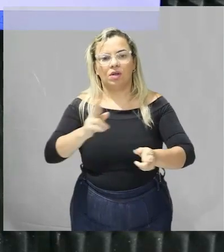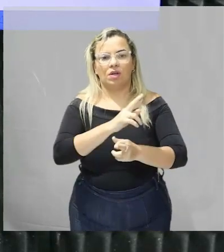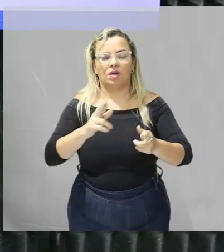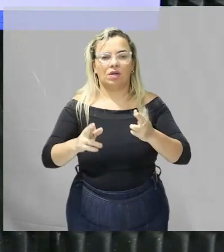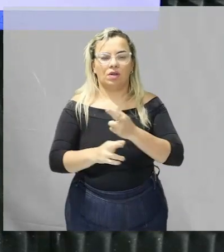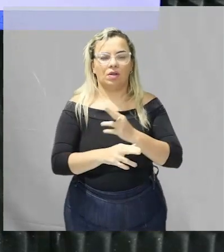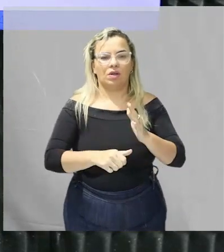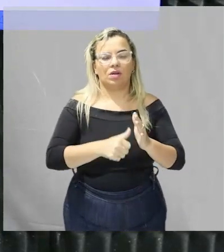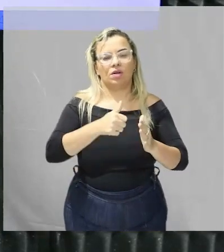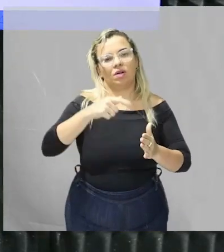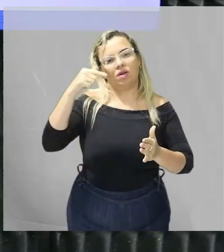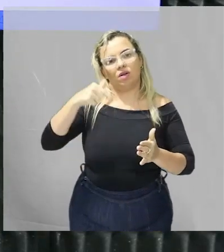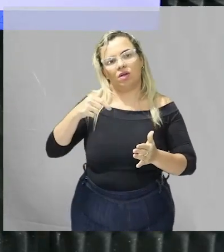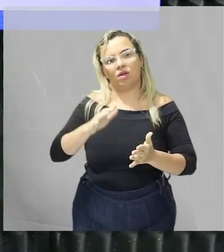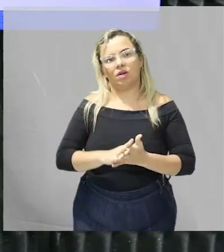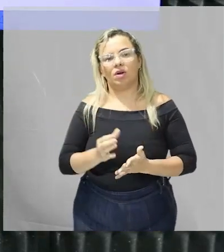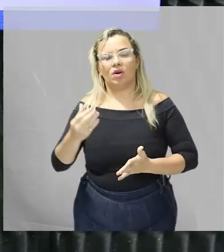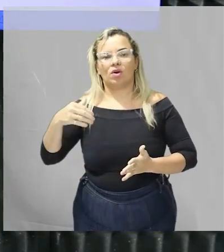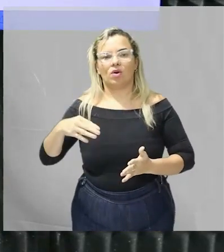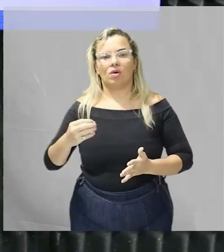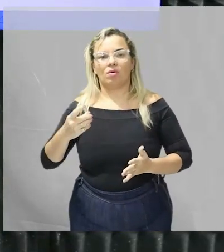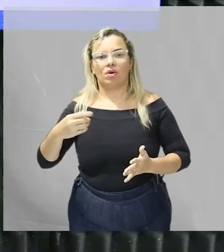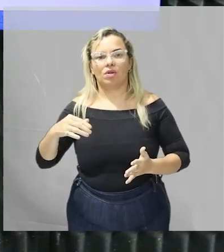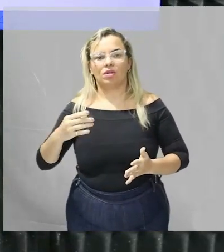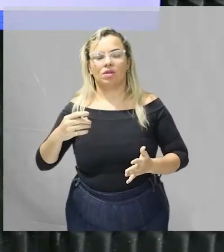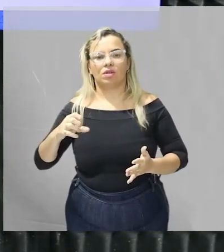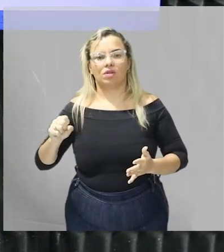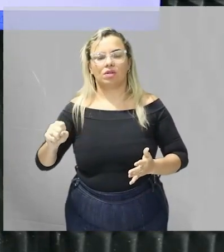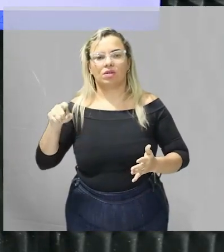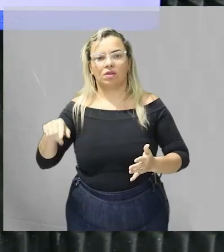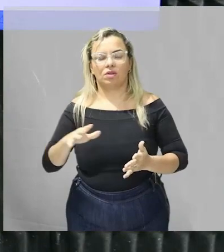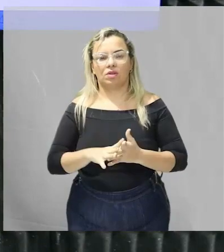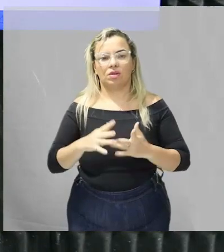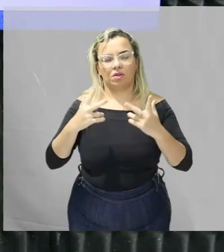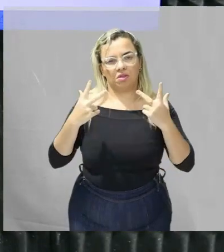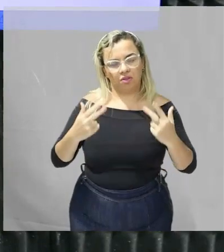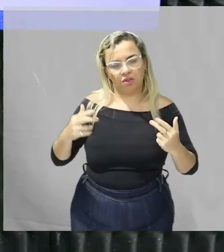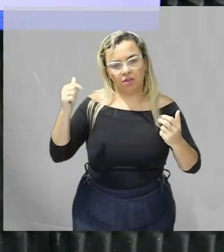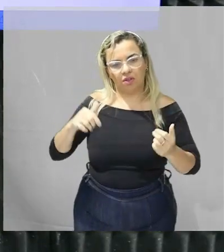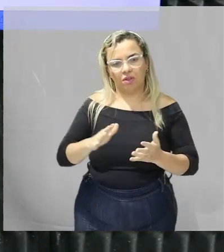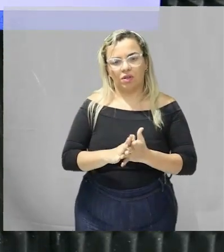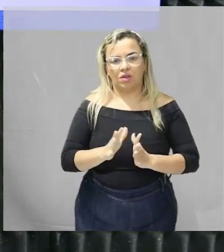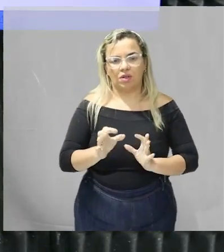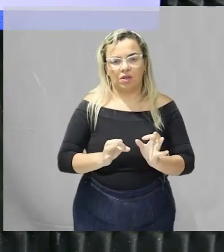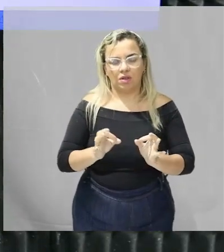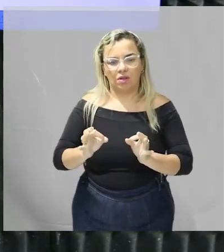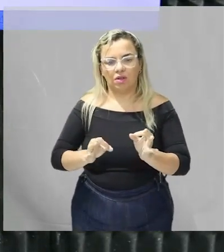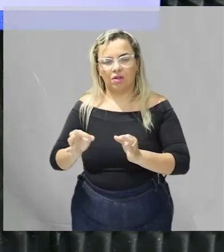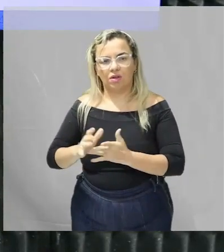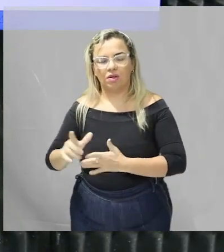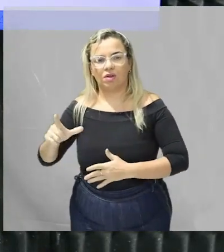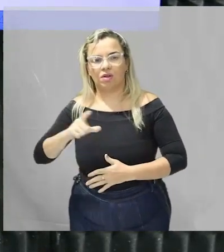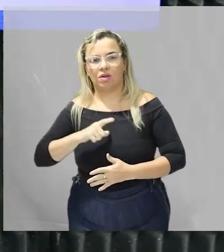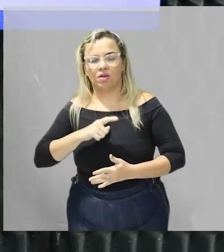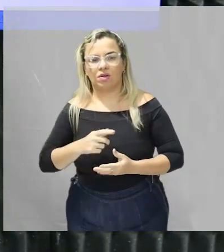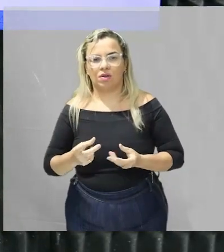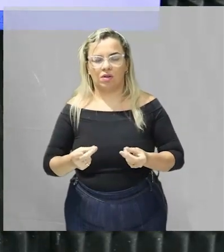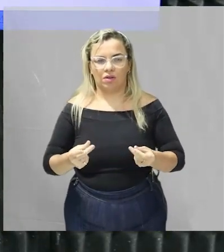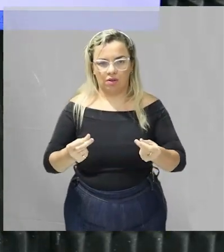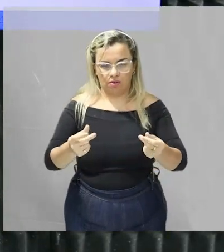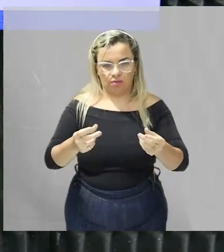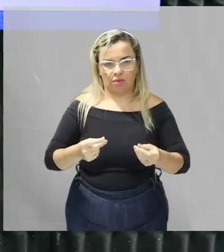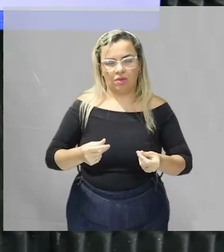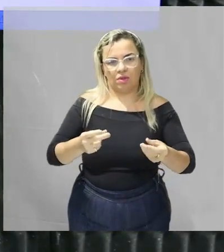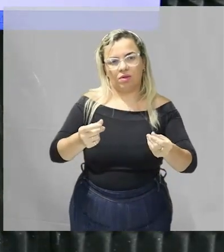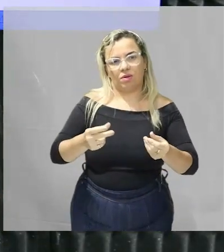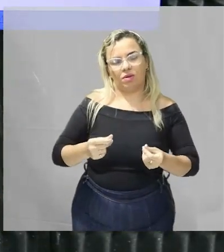de commodities, tá certo? Produtos in natura ou semi-elaborados, que têm o seu preço aí balizado, por exemplo,